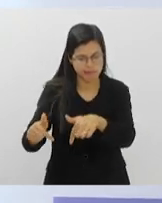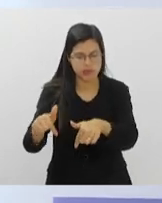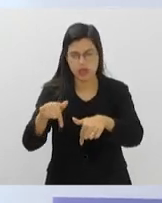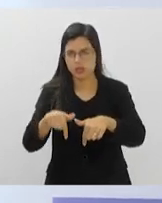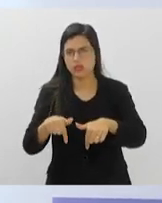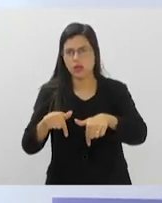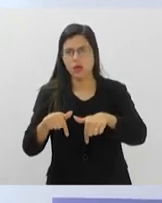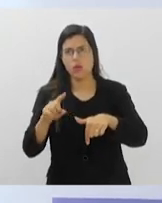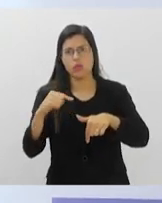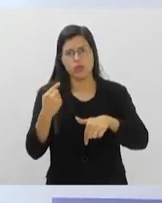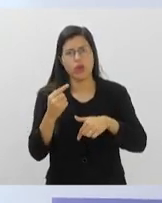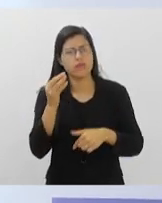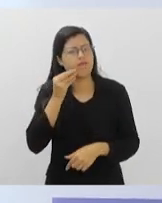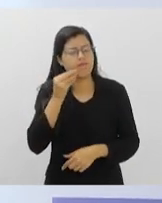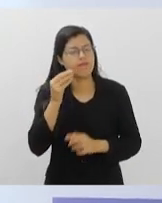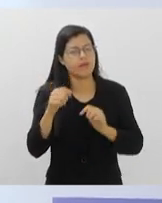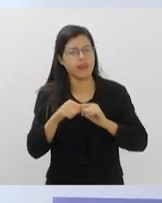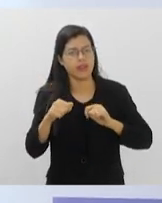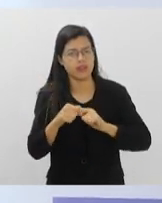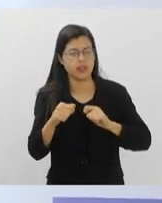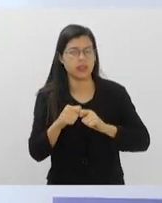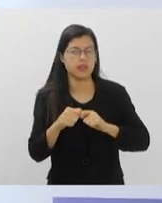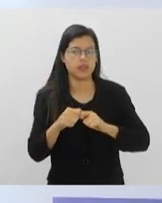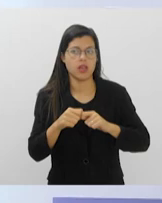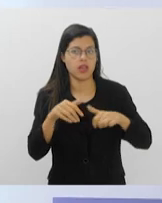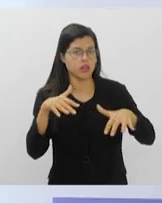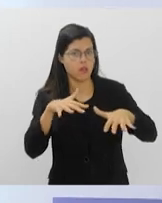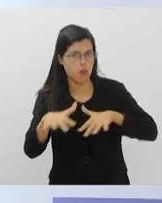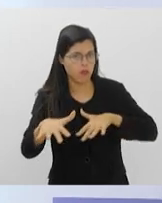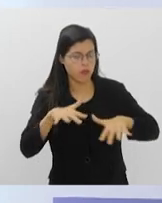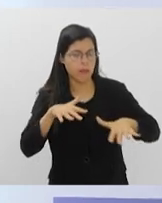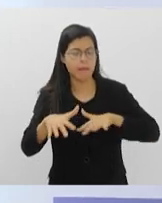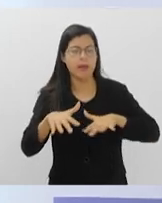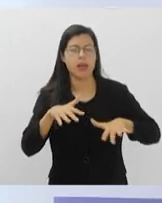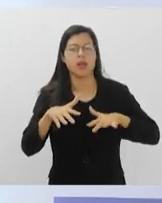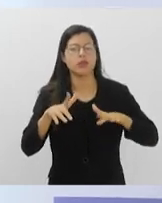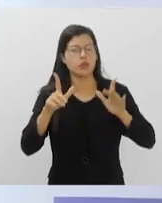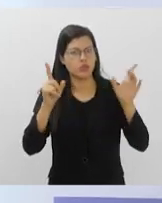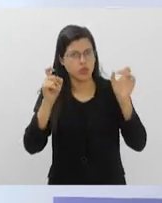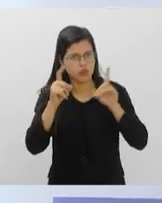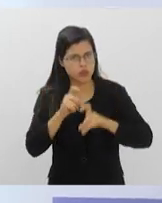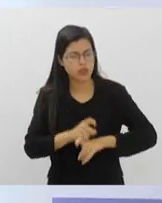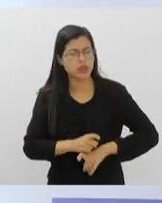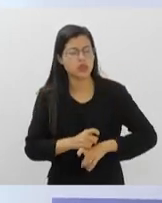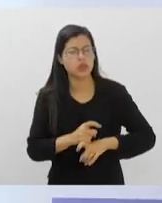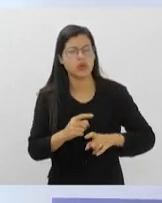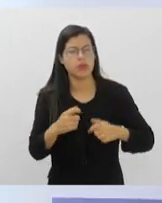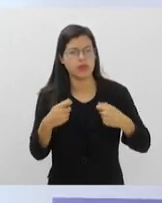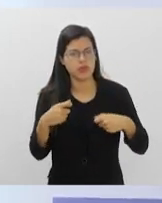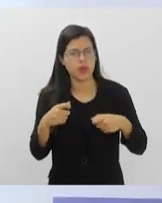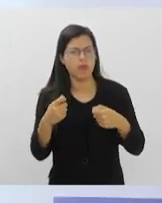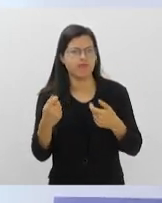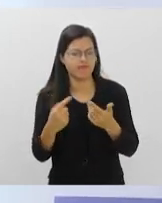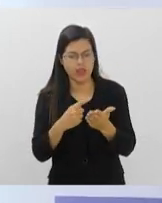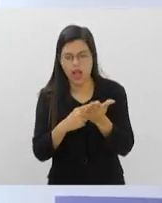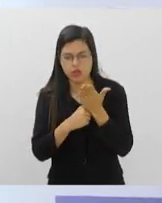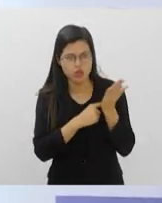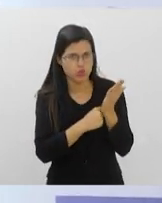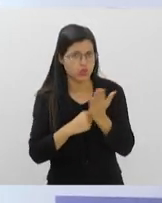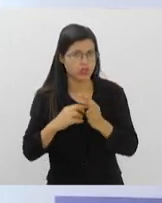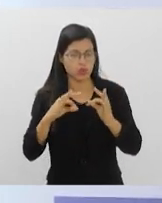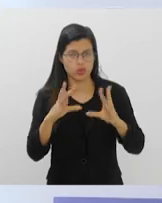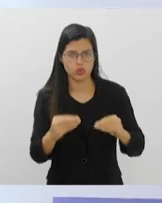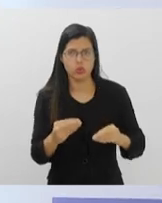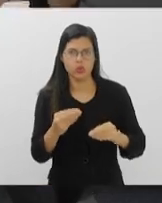estamos buscando fazer e esse movimento é um movimento disruptivo que precisamos contar com todos muito obrigado desculpe